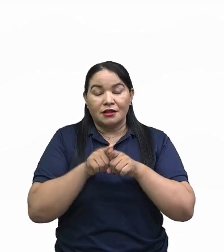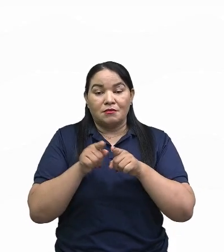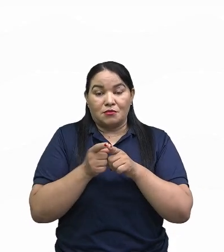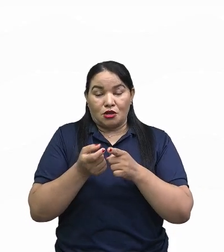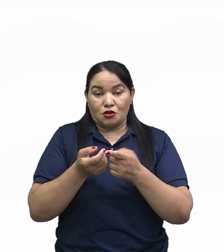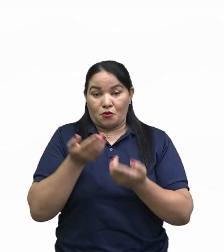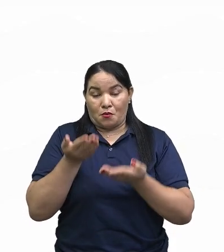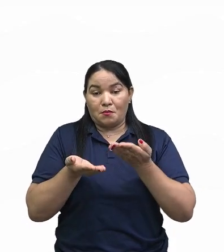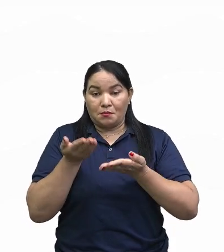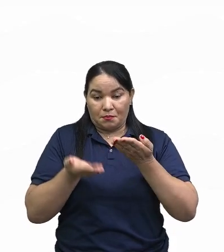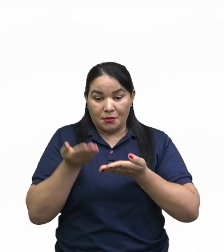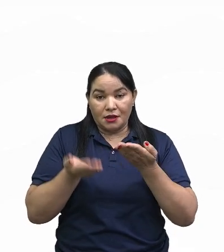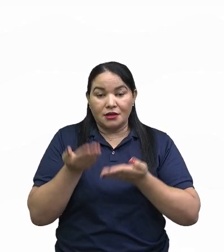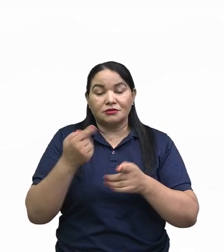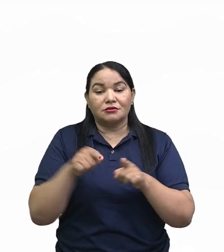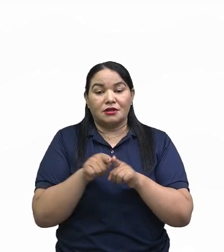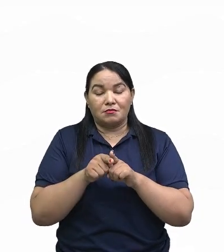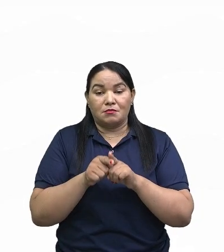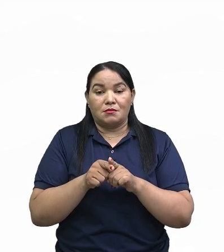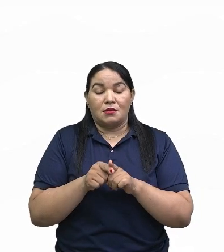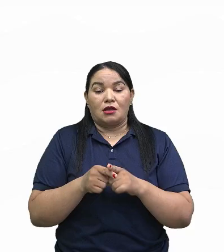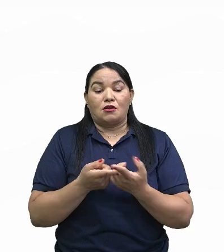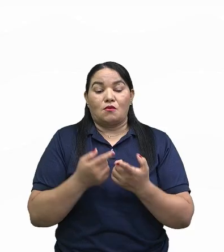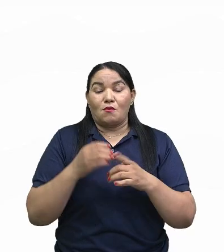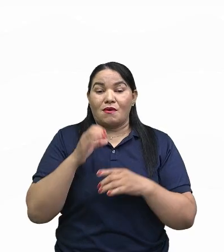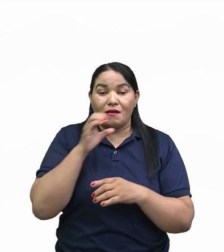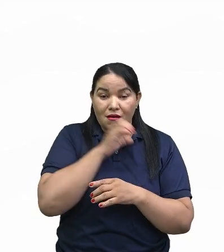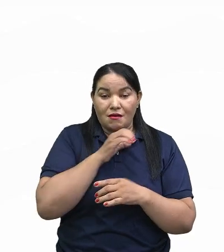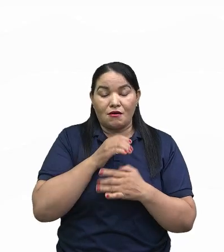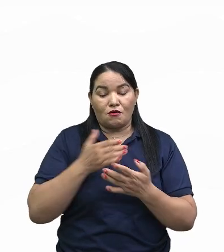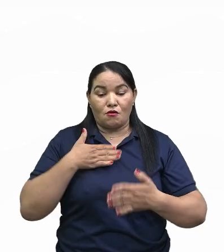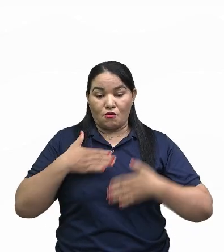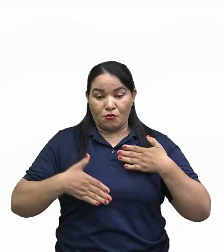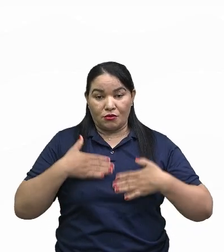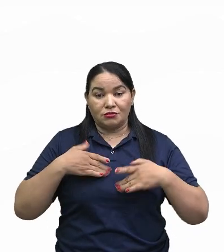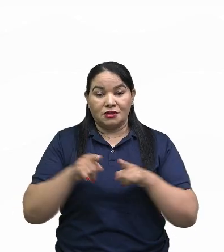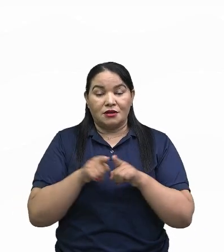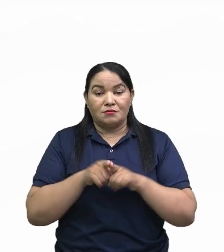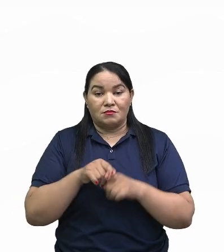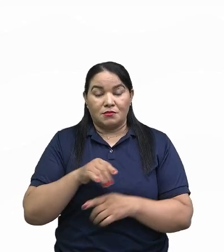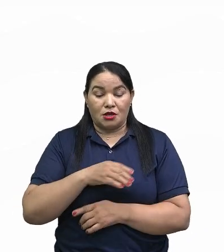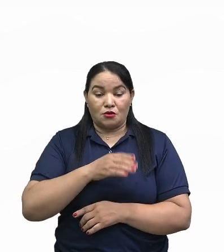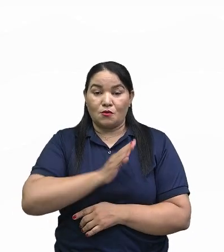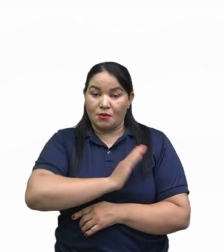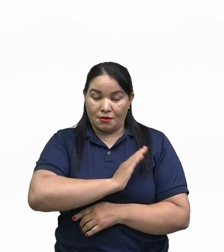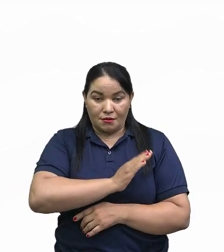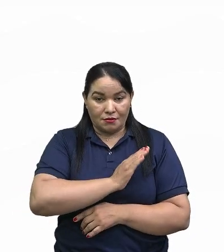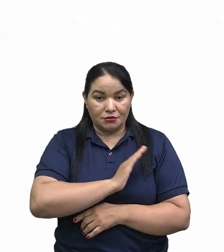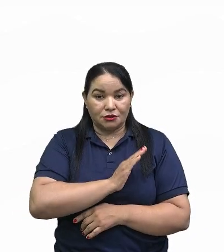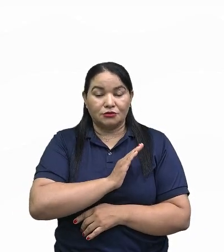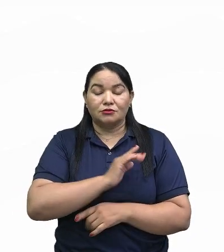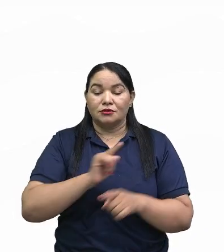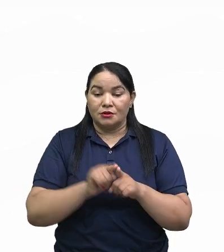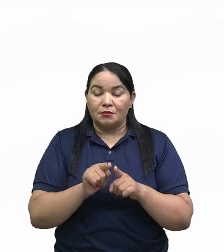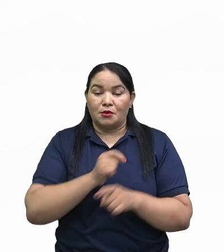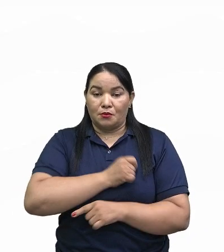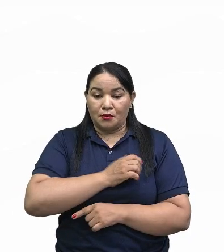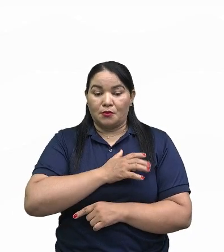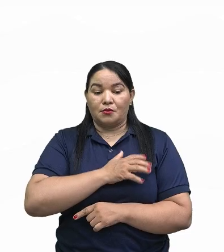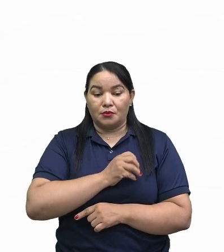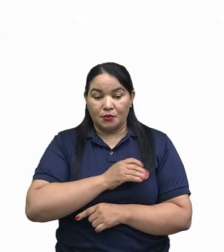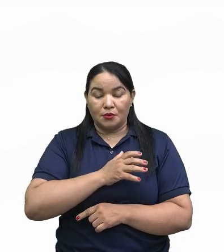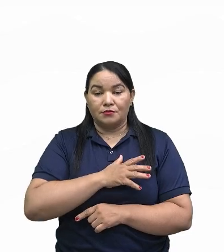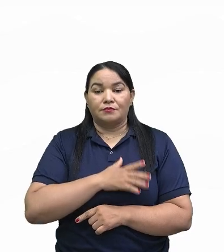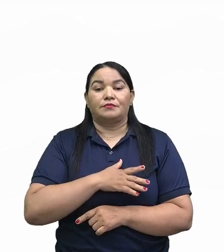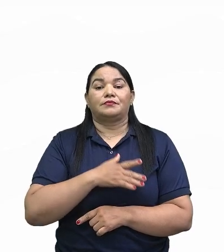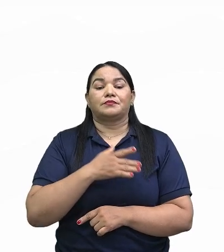calor corporal também, o crescimento e o ritmo cardíaco, tá? Então, essa estrutura aí localizada no